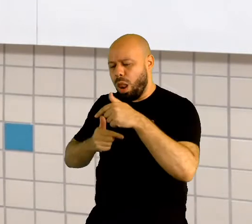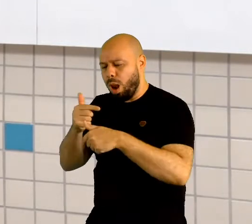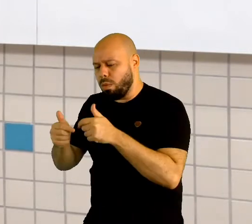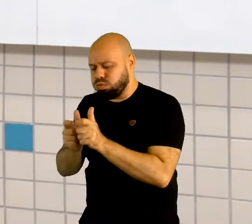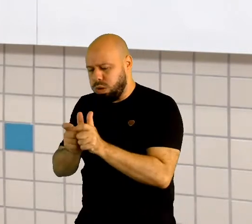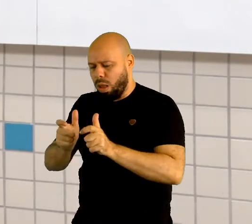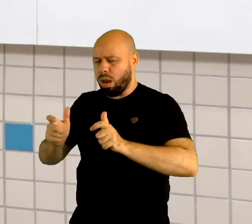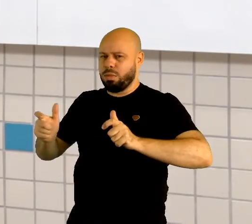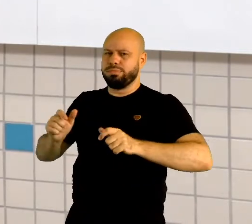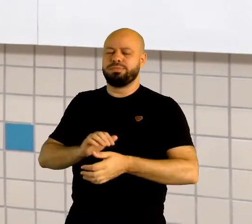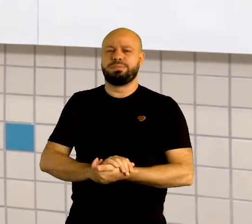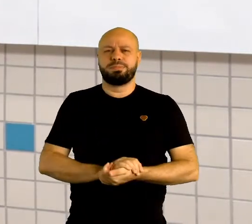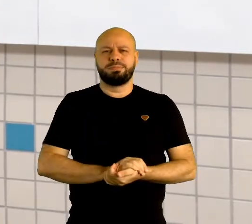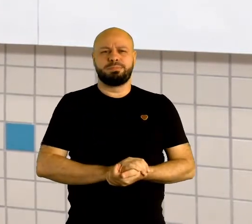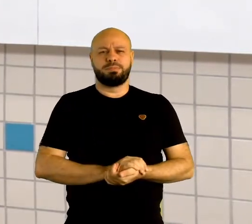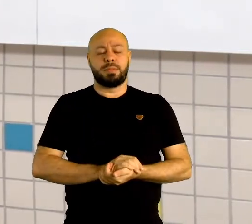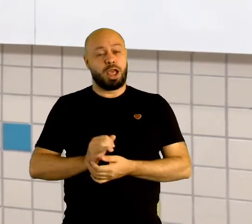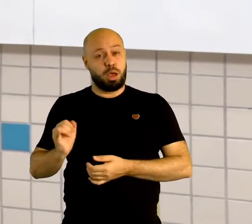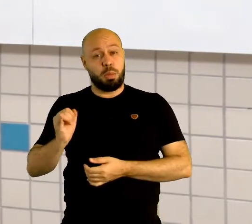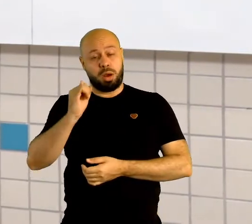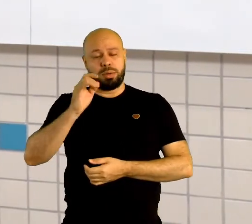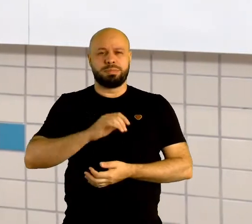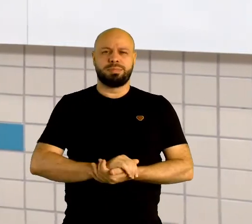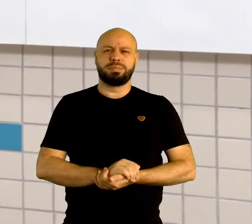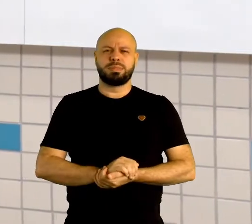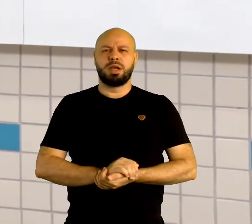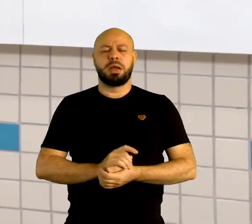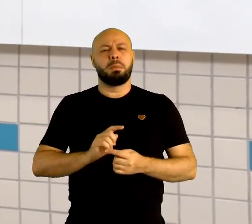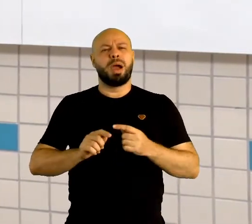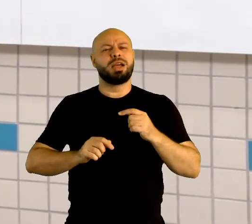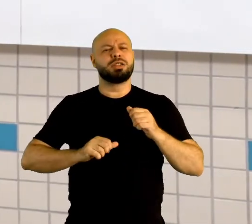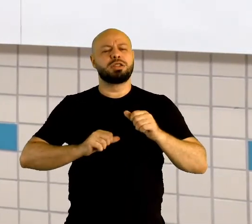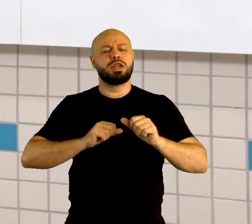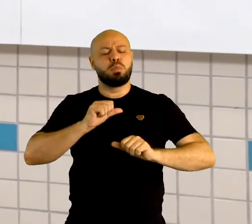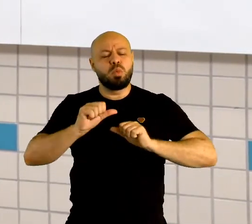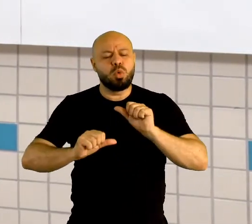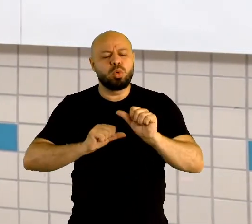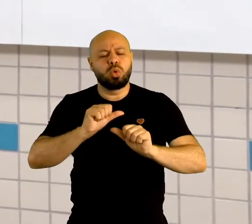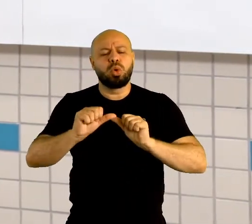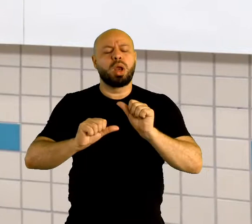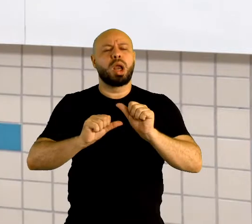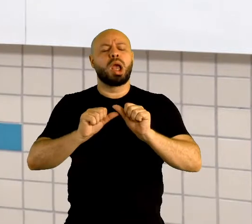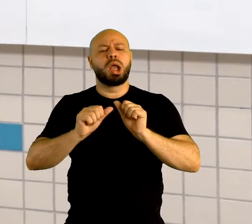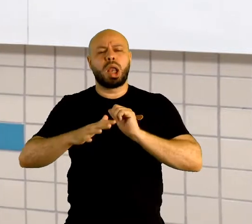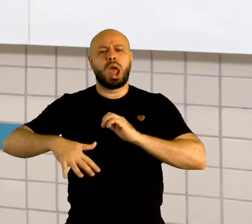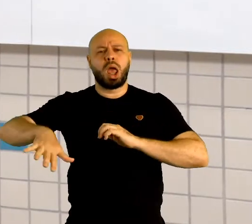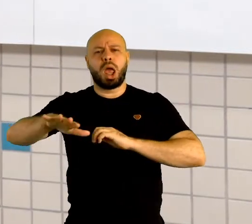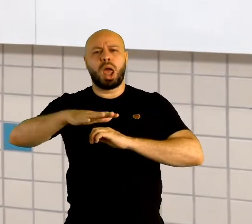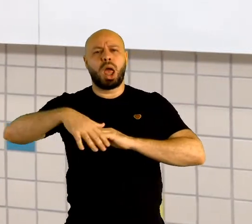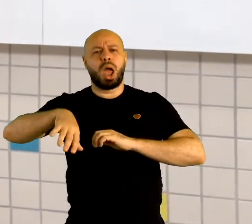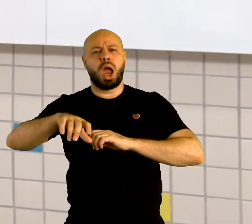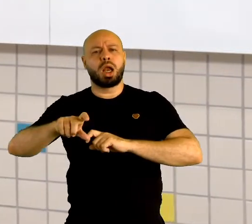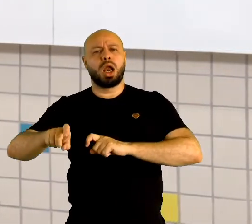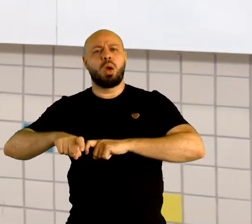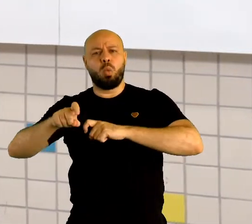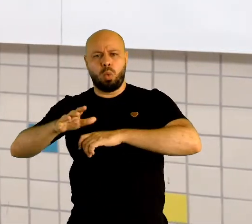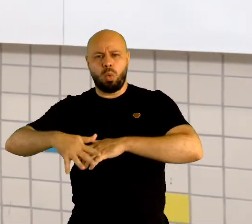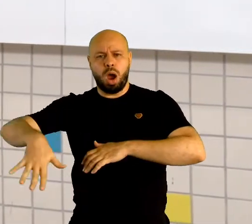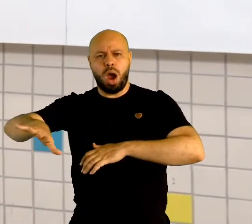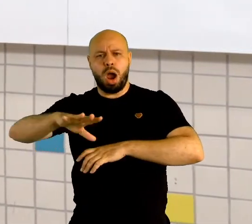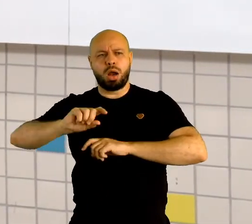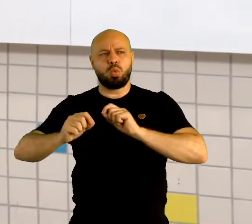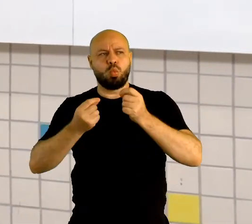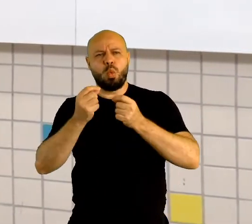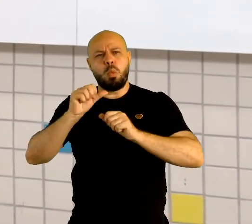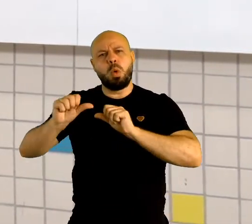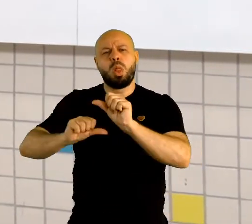Nós vamos falar sobre as mudanças que ocorreram lá no espaço geográfico rural e também